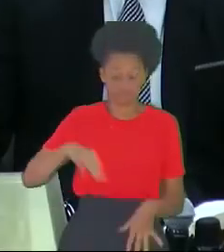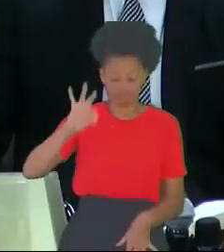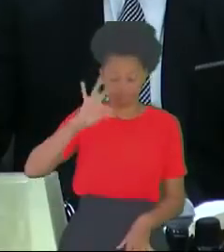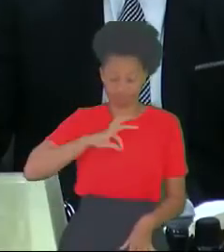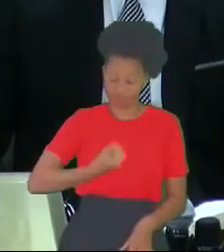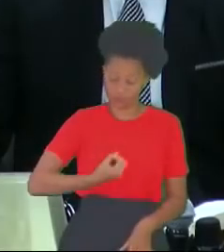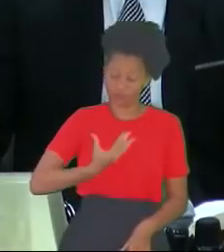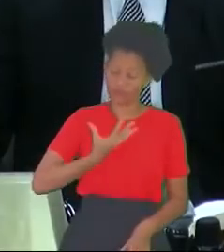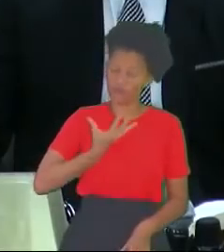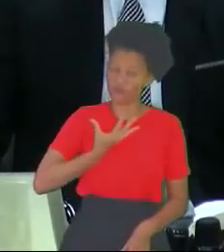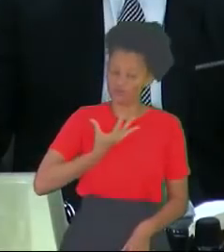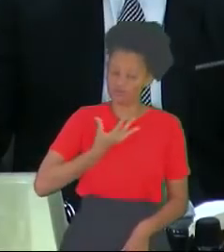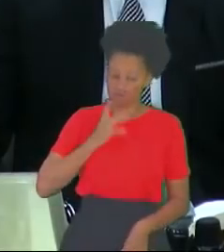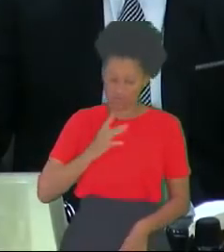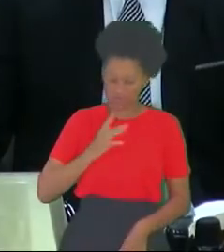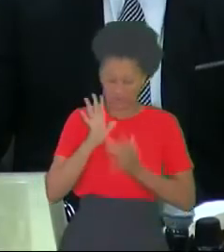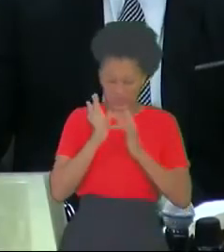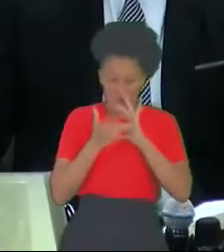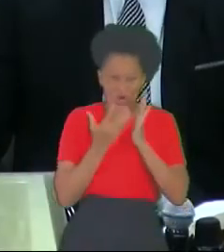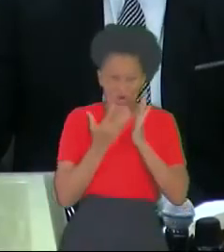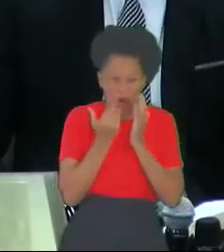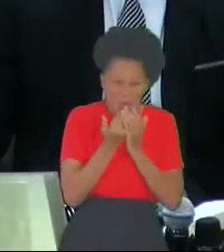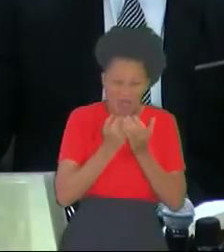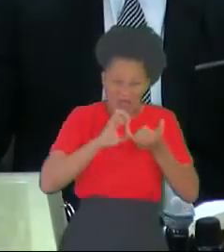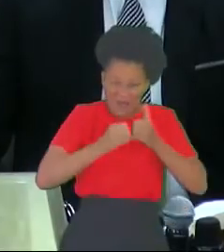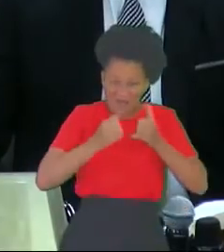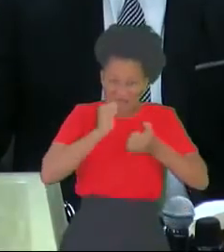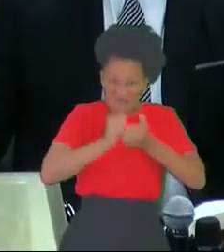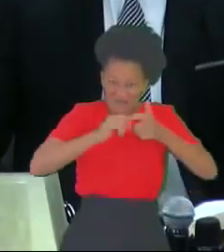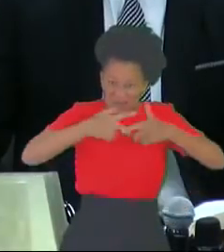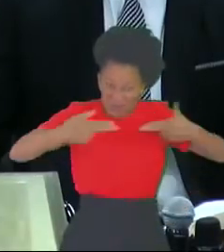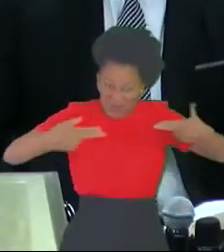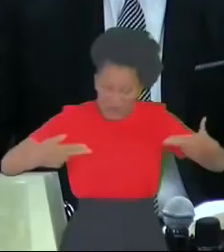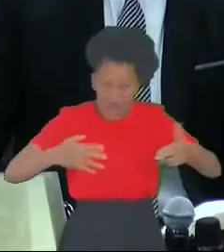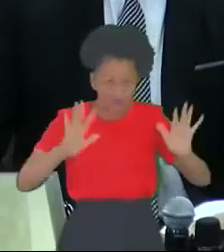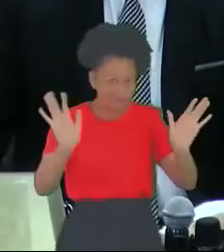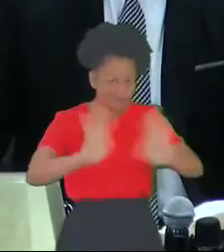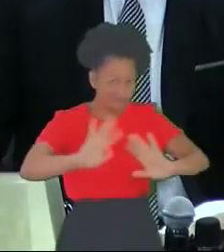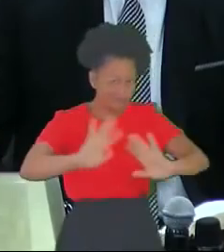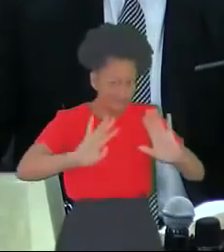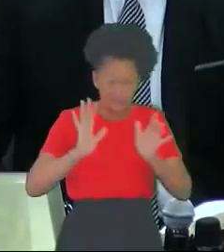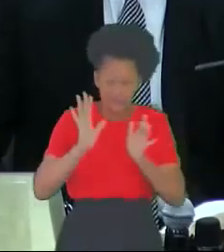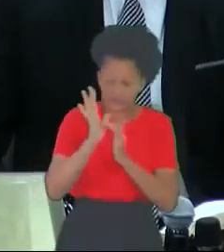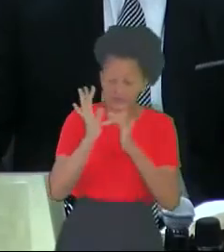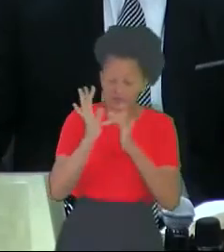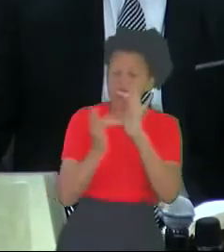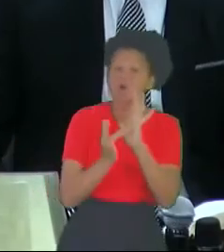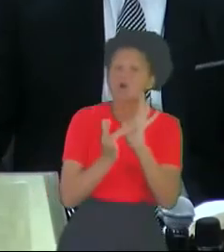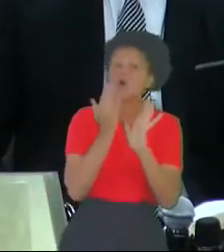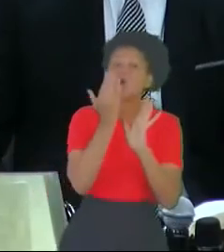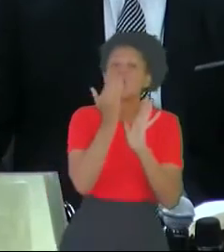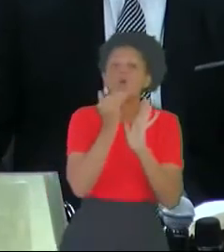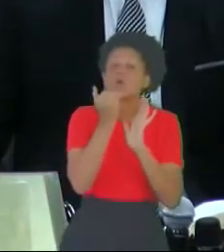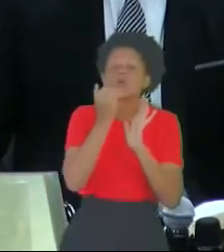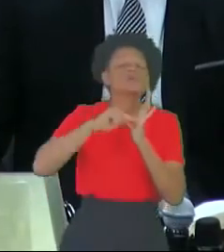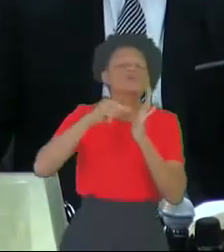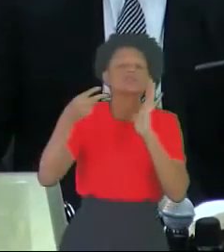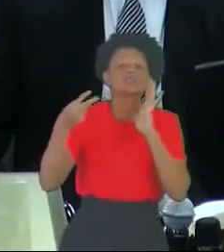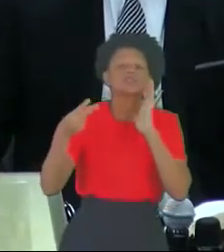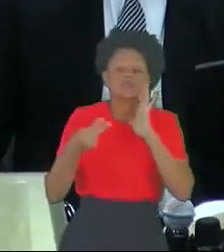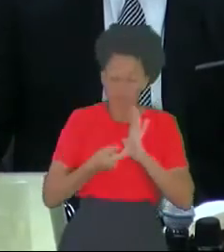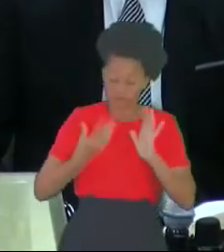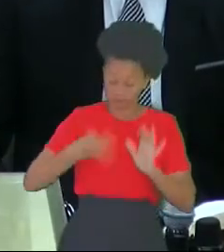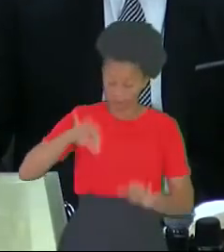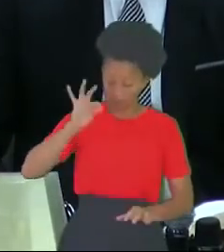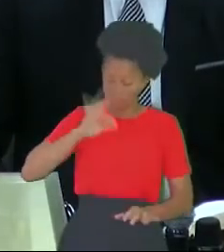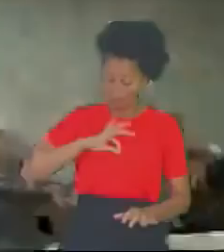Jesus hoje não é material. Ele não precisa comer comida material. A comida de Jesus é os frutos, ou são os frutos